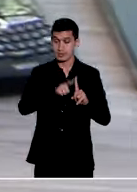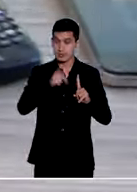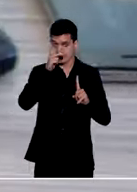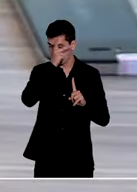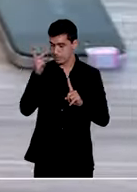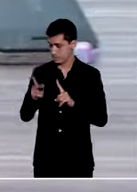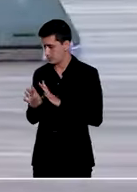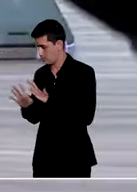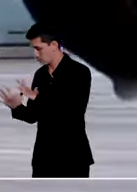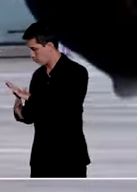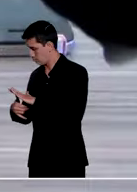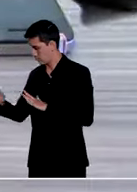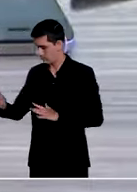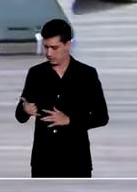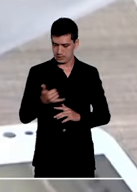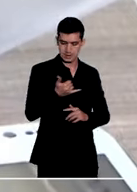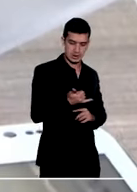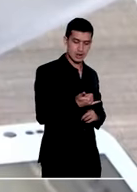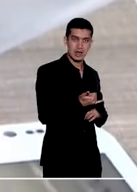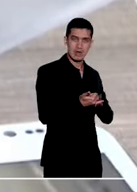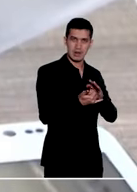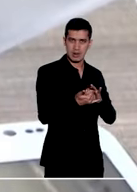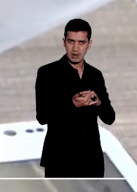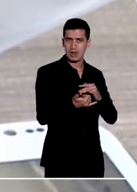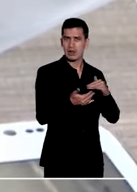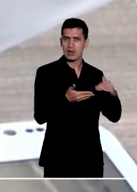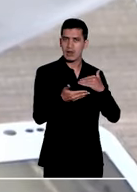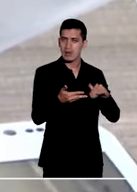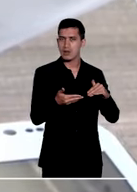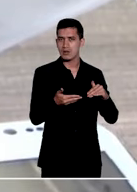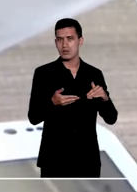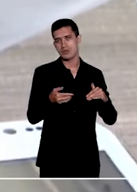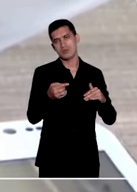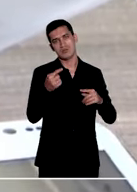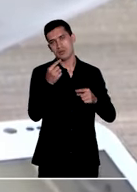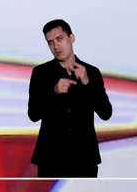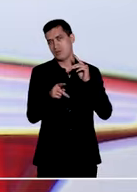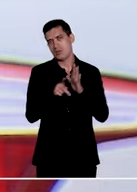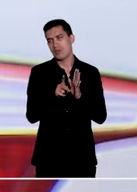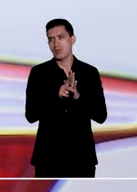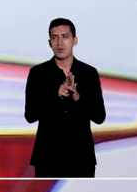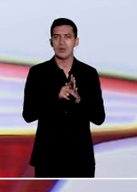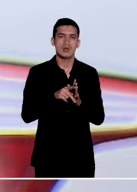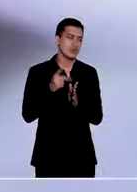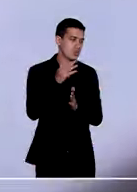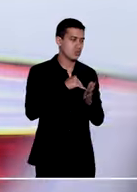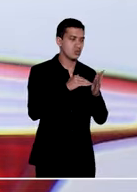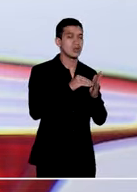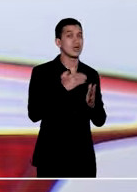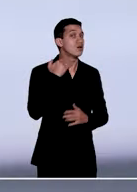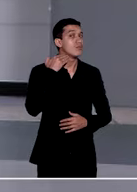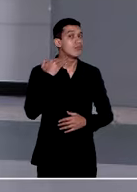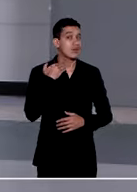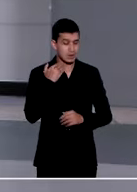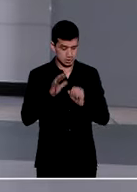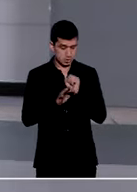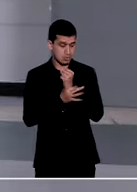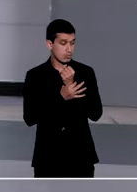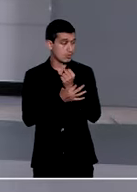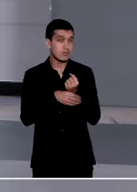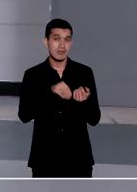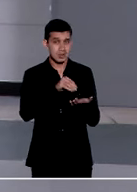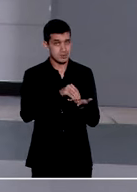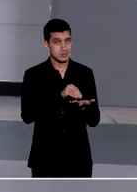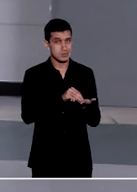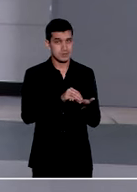celular não se caracteriza como o fato de terceiro apto a romper o nexo de causalidade estabelecido com o banco no caso julgado